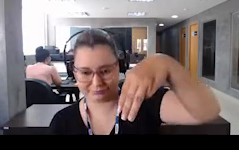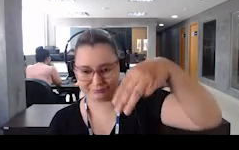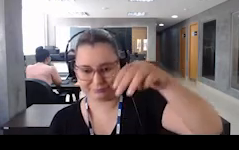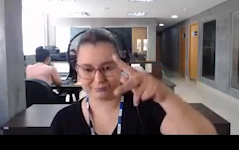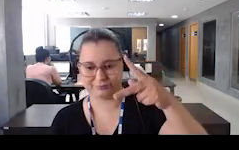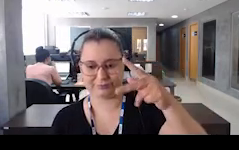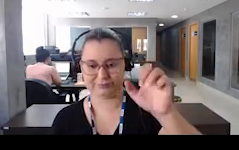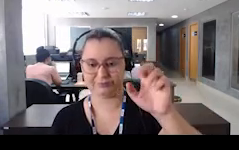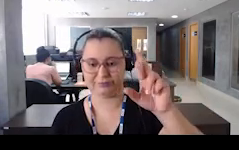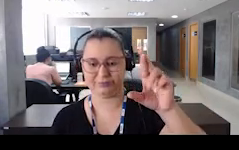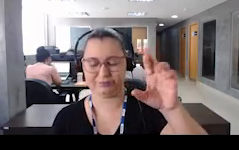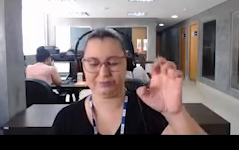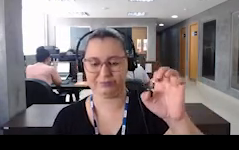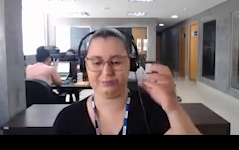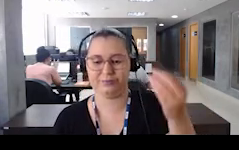valor,